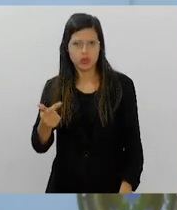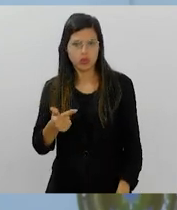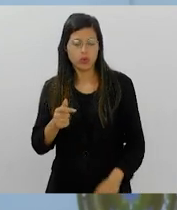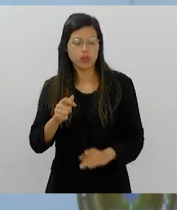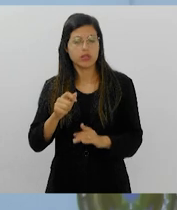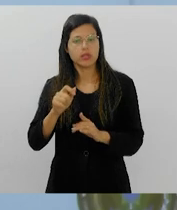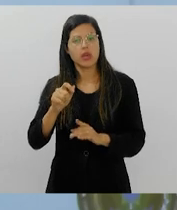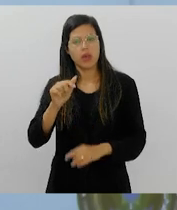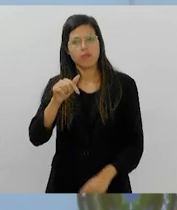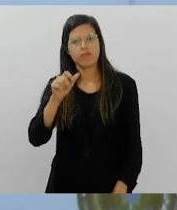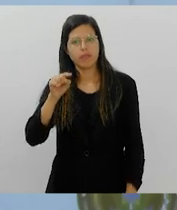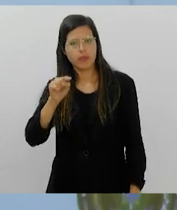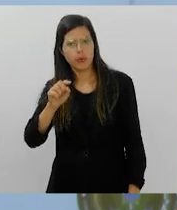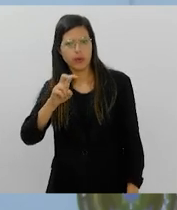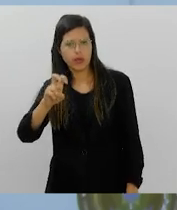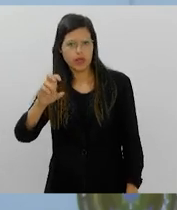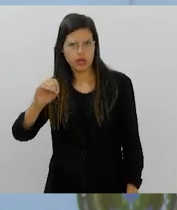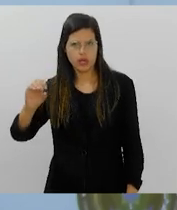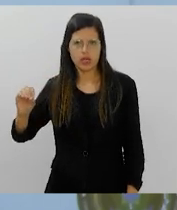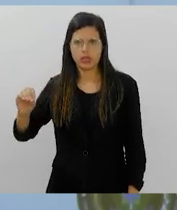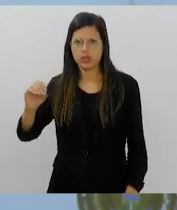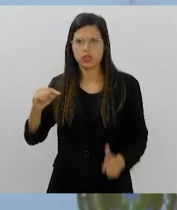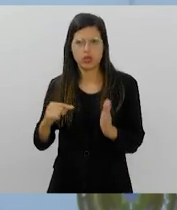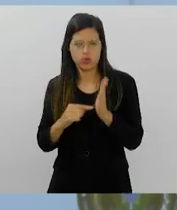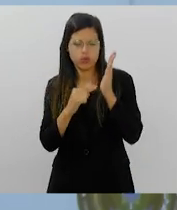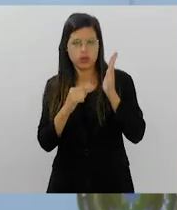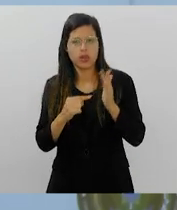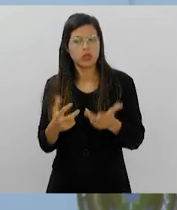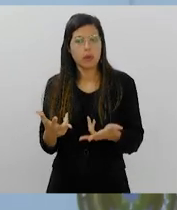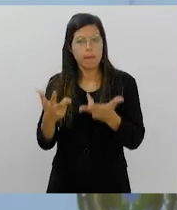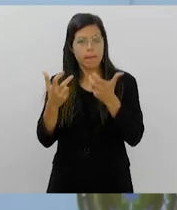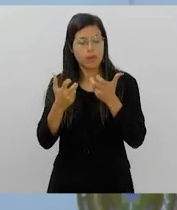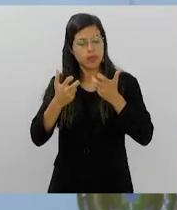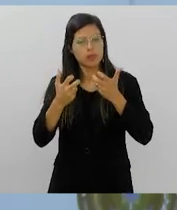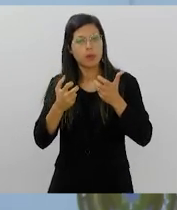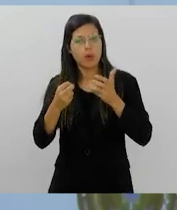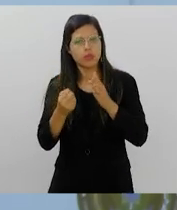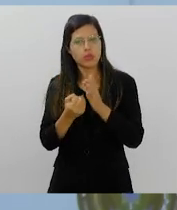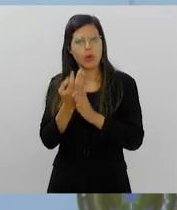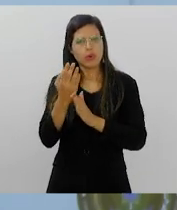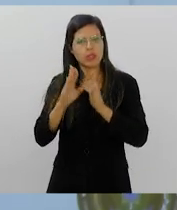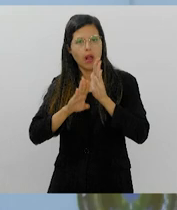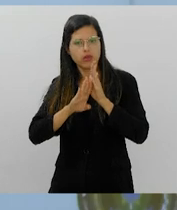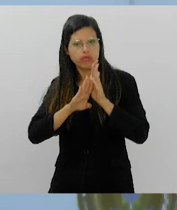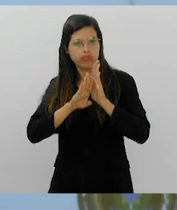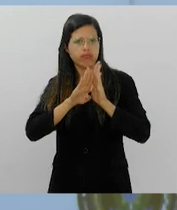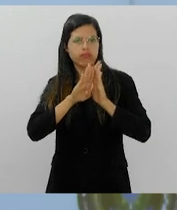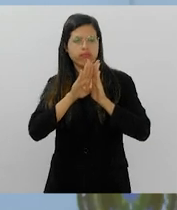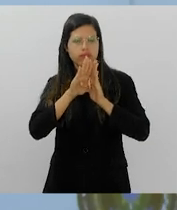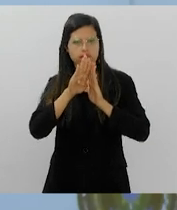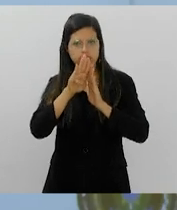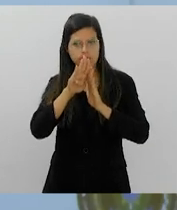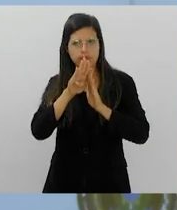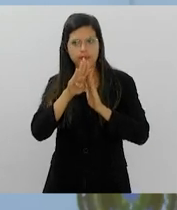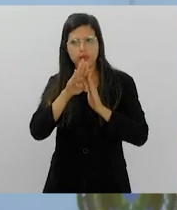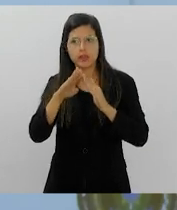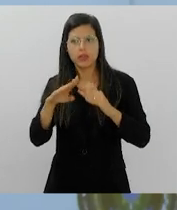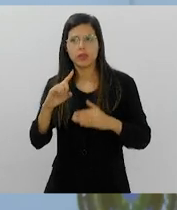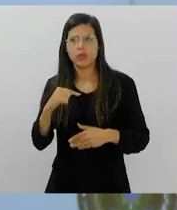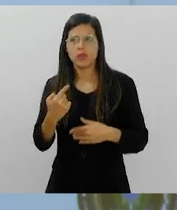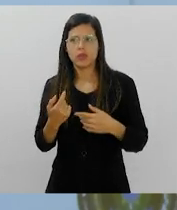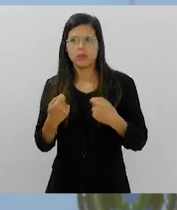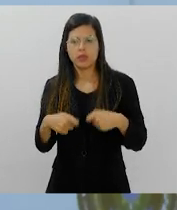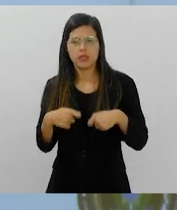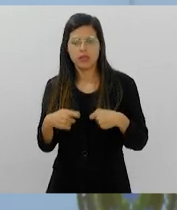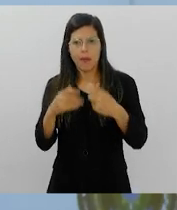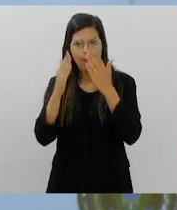dia. Quando a gente percebeu que esse número ele estava se elevando e que, como a gente precisa